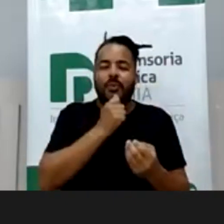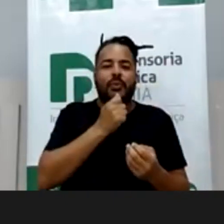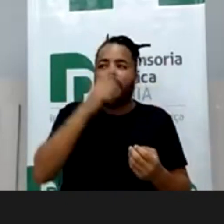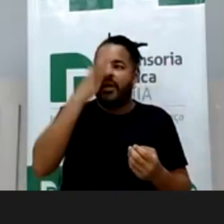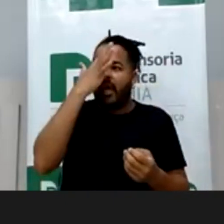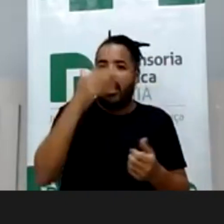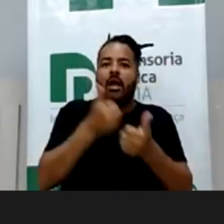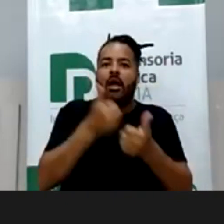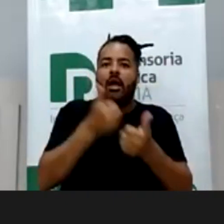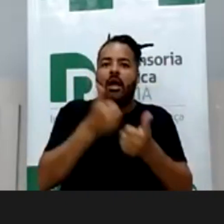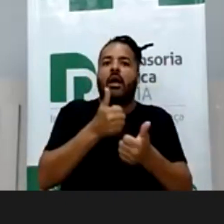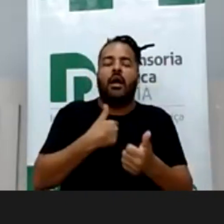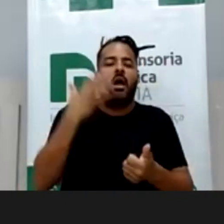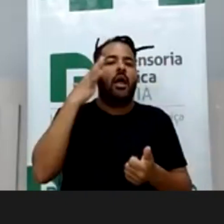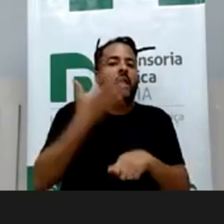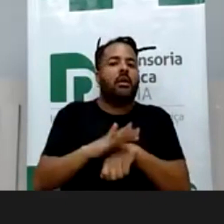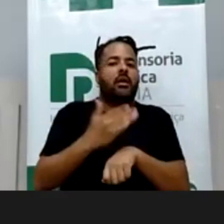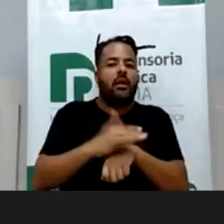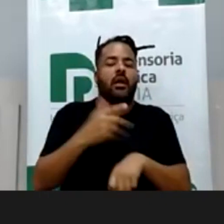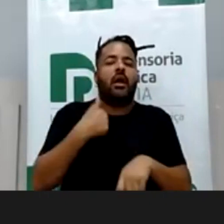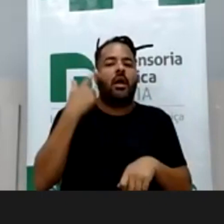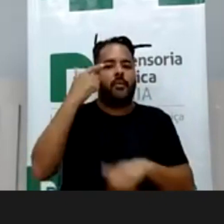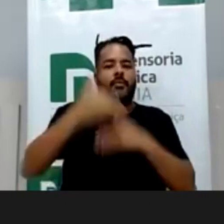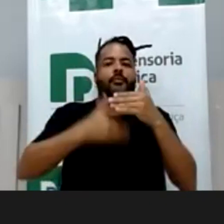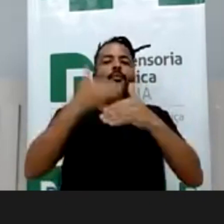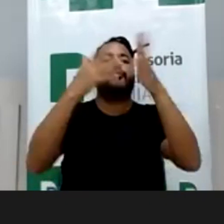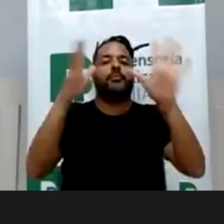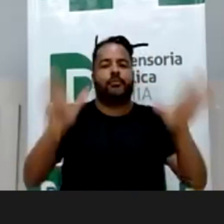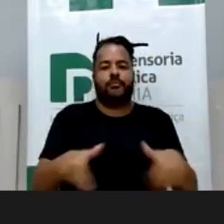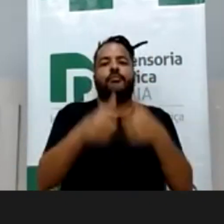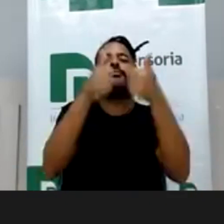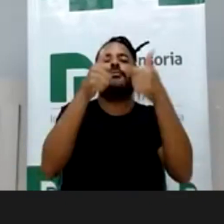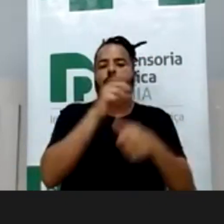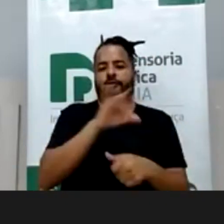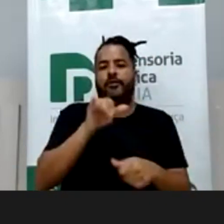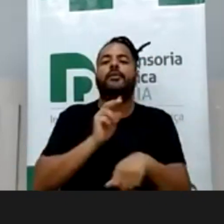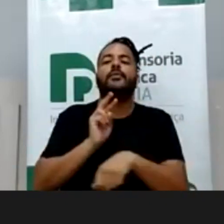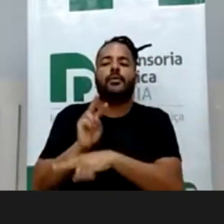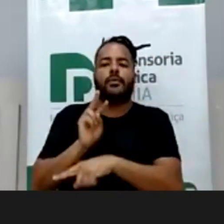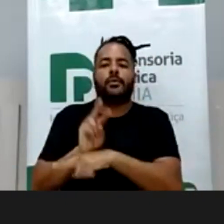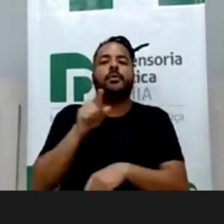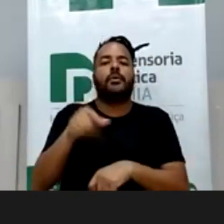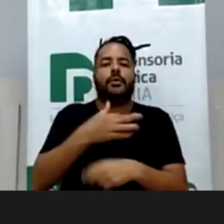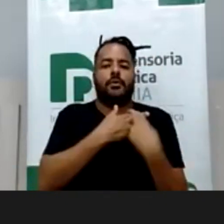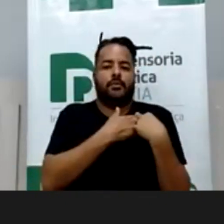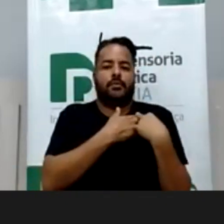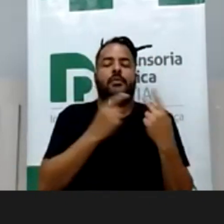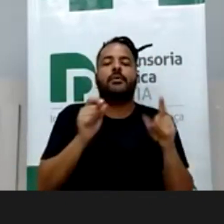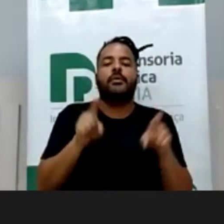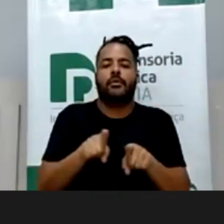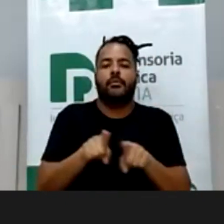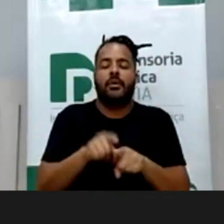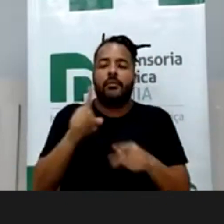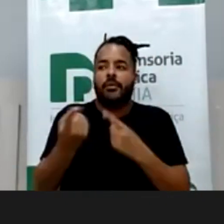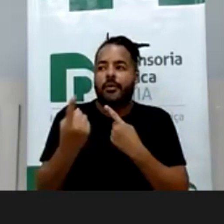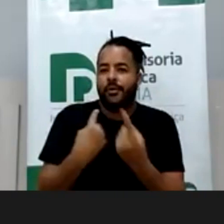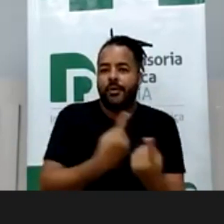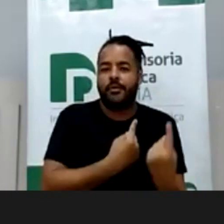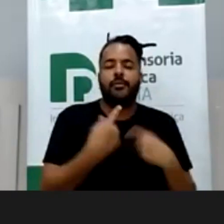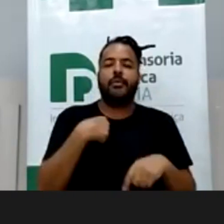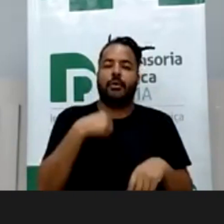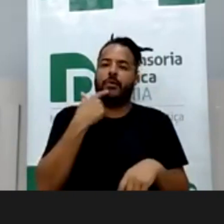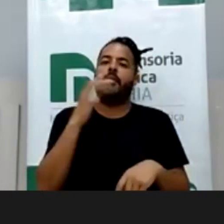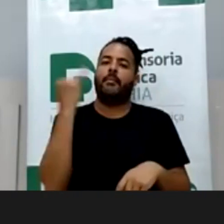tem um exercício responsável, vai aprimorar ainda mais esse cuidado e essa responsabilidade, então por isso que falar sobre e debater é tão importante,